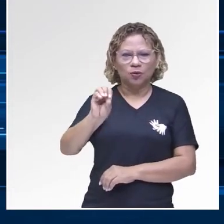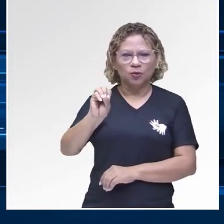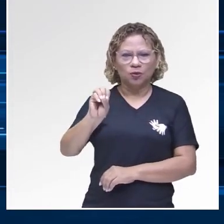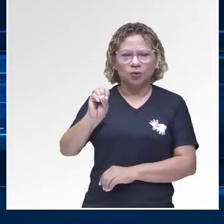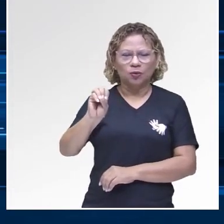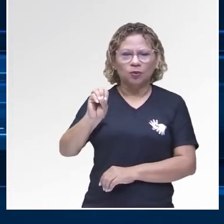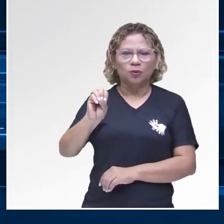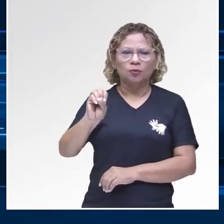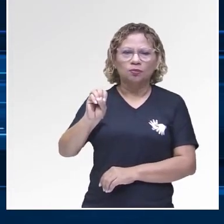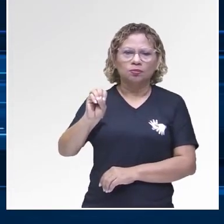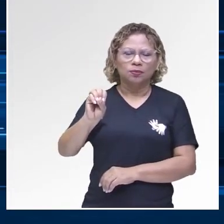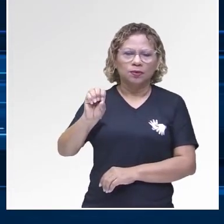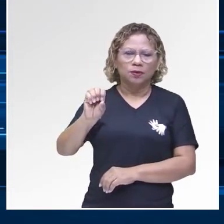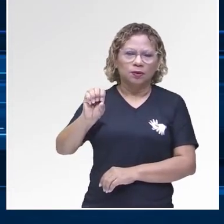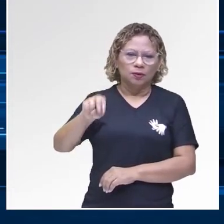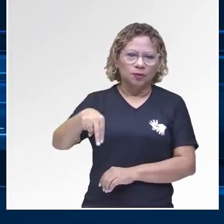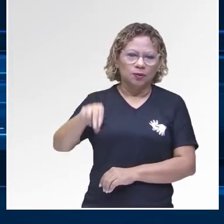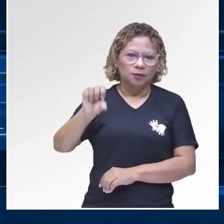constante.